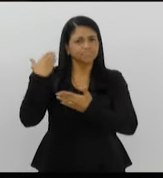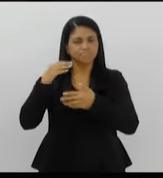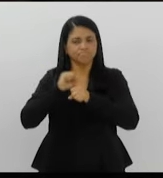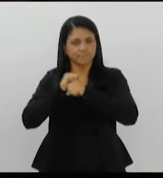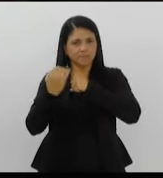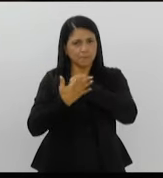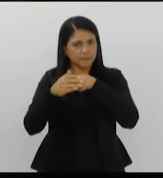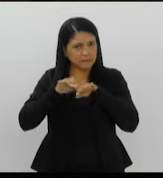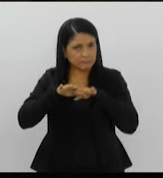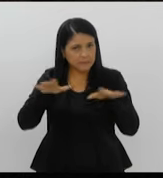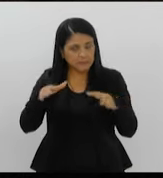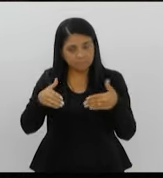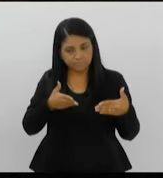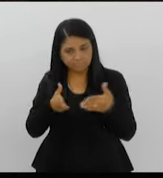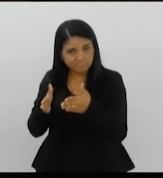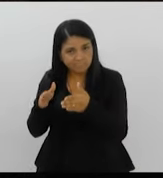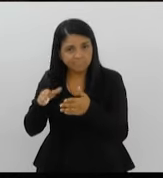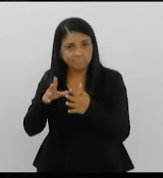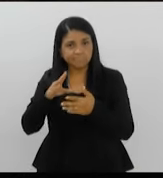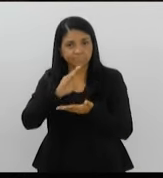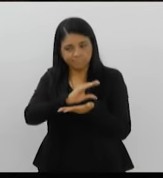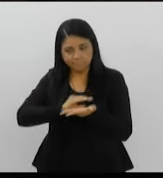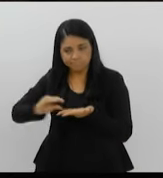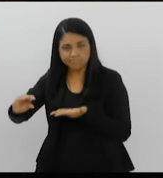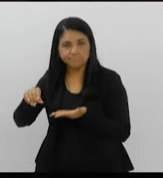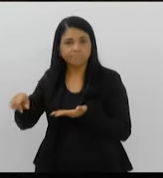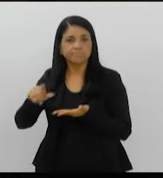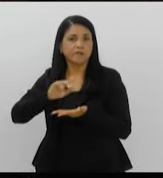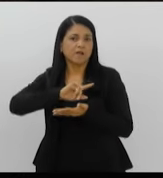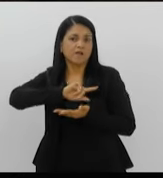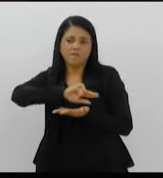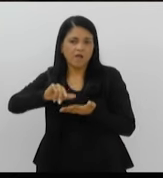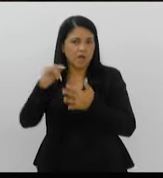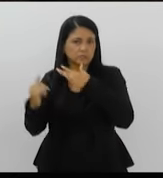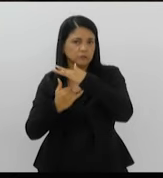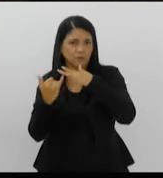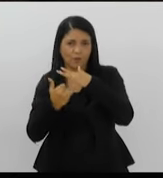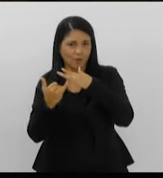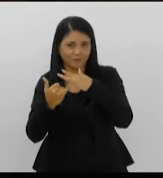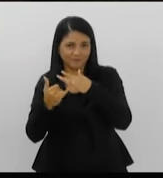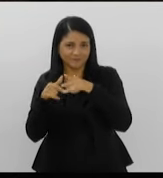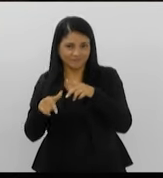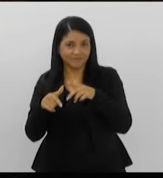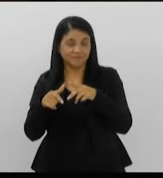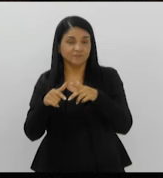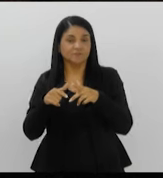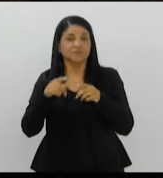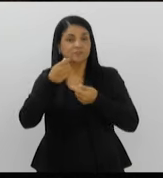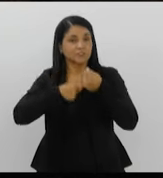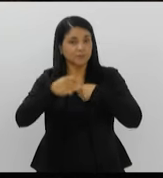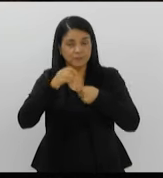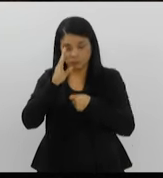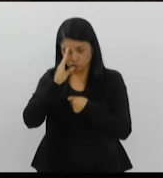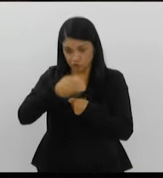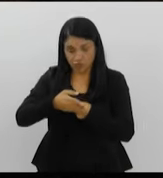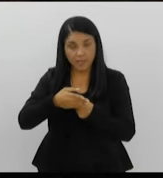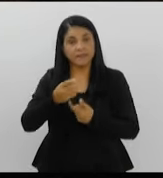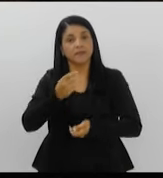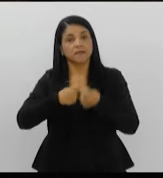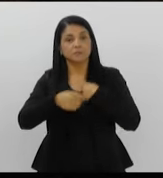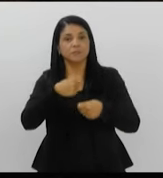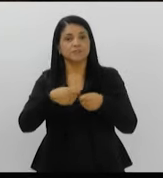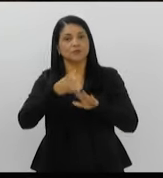pandemia em diversos órgãos pelo Brasil afora, tanto na administração direta quanto na administração indireta também.